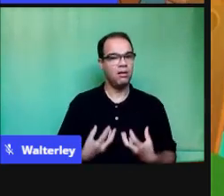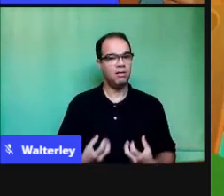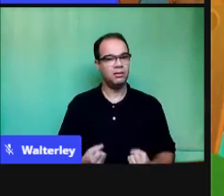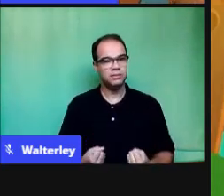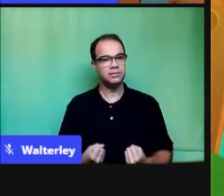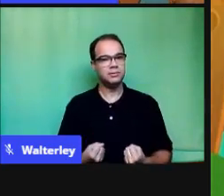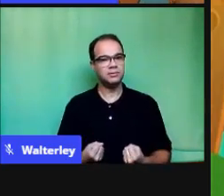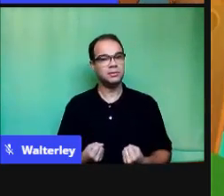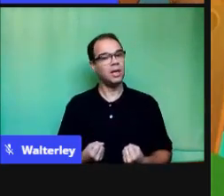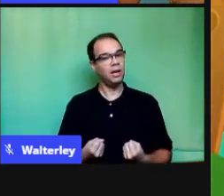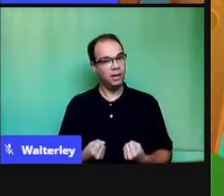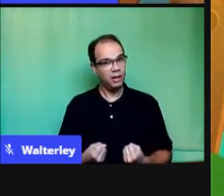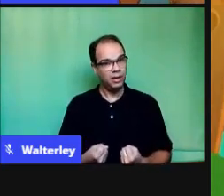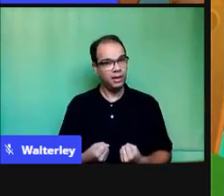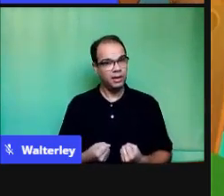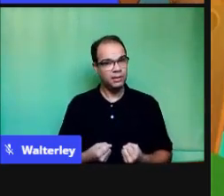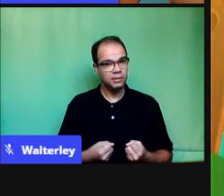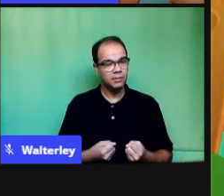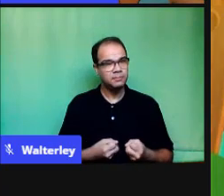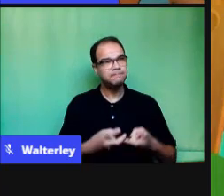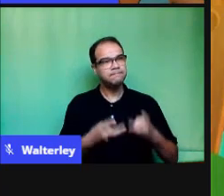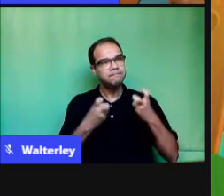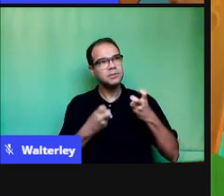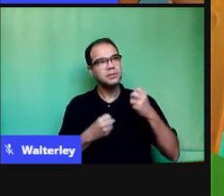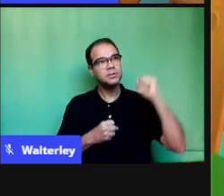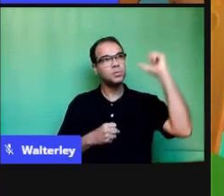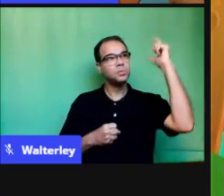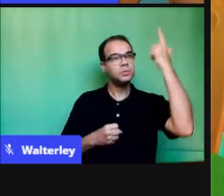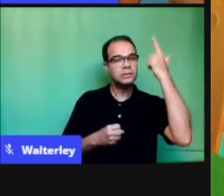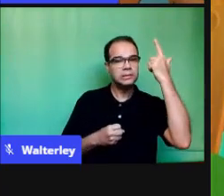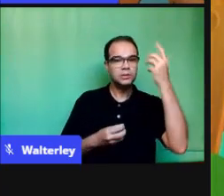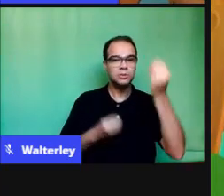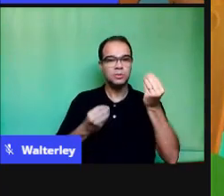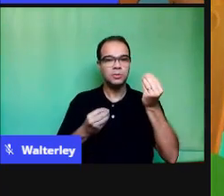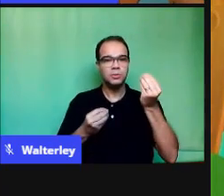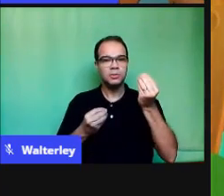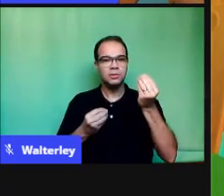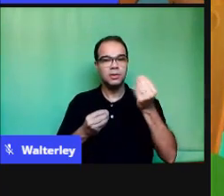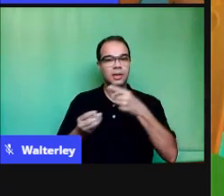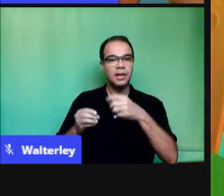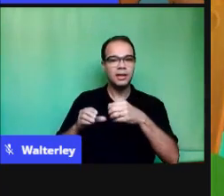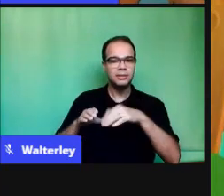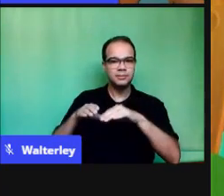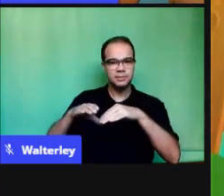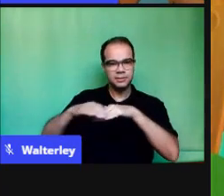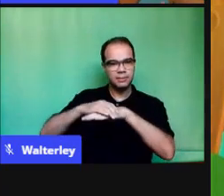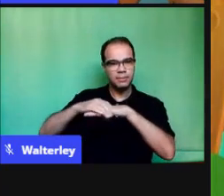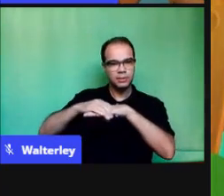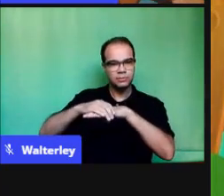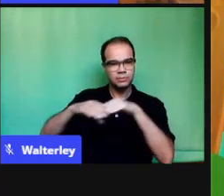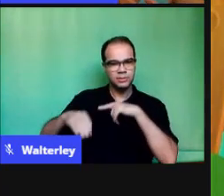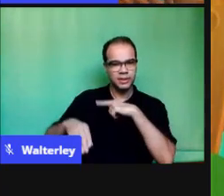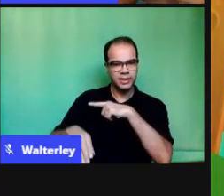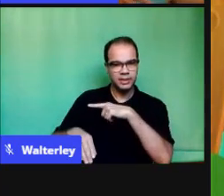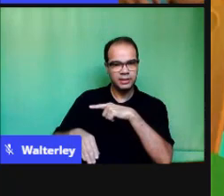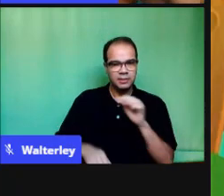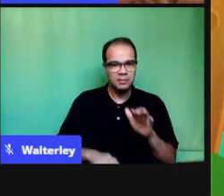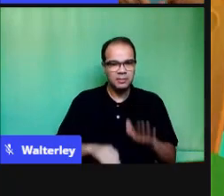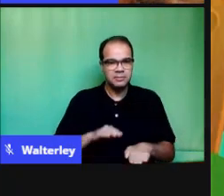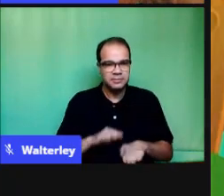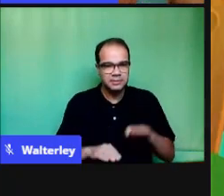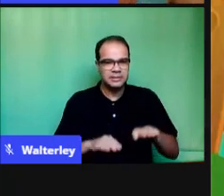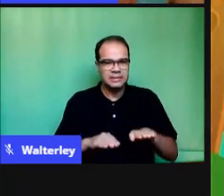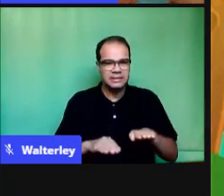se o dia está muito quente, porque os animais não usam sapato e não devem usar, porque eles usam as patas